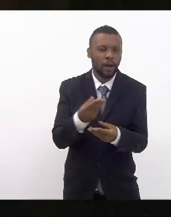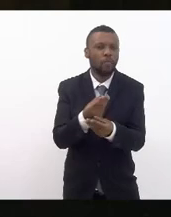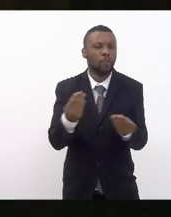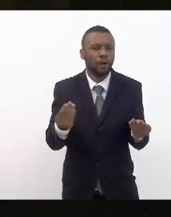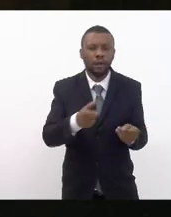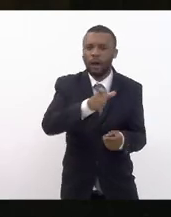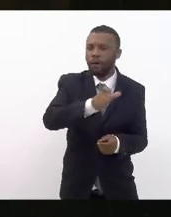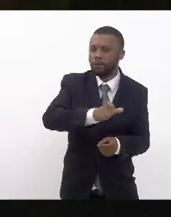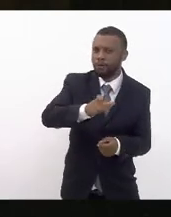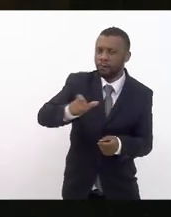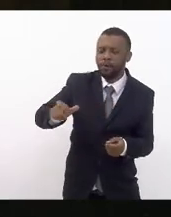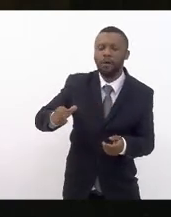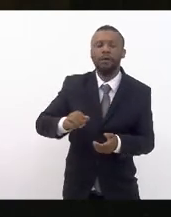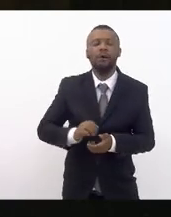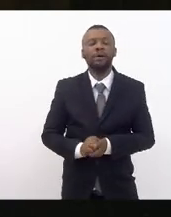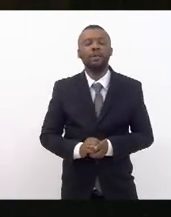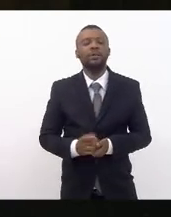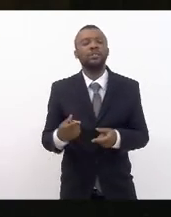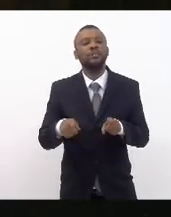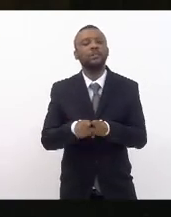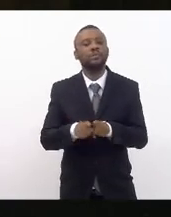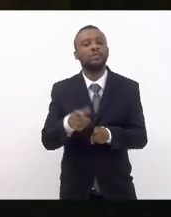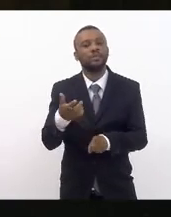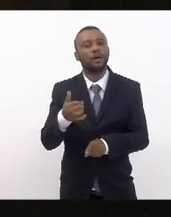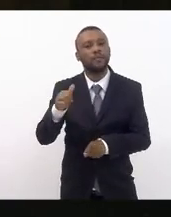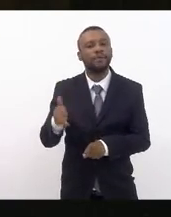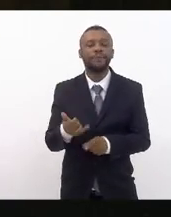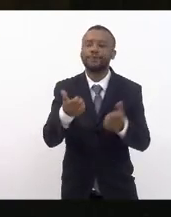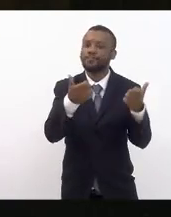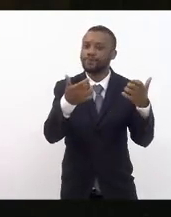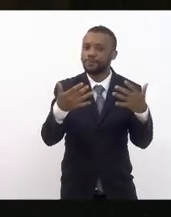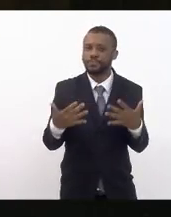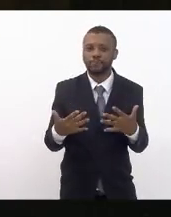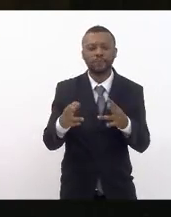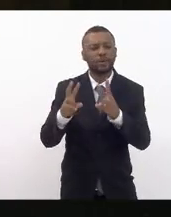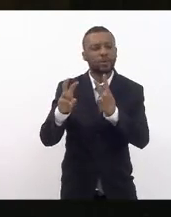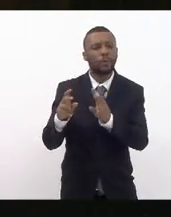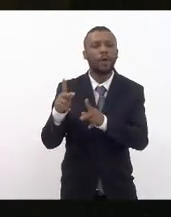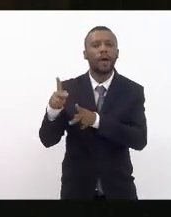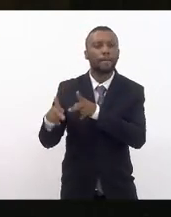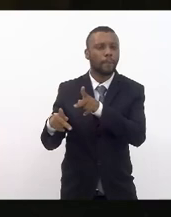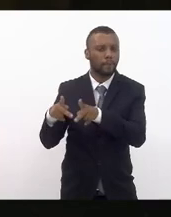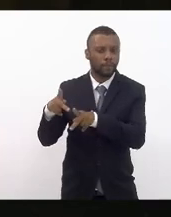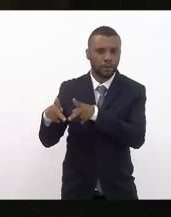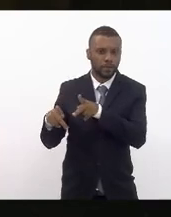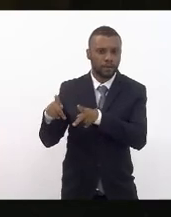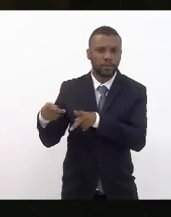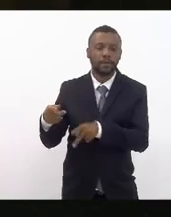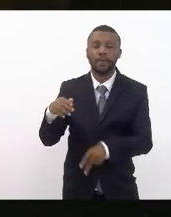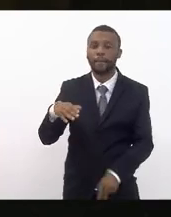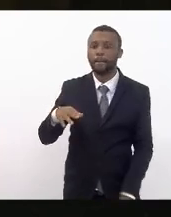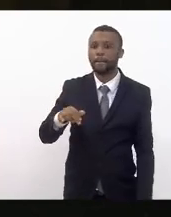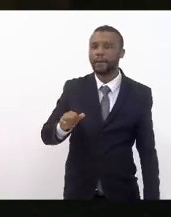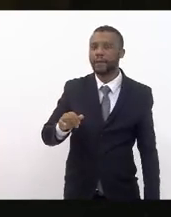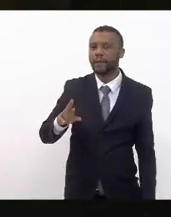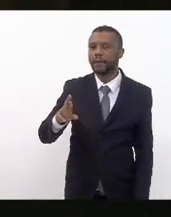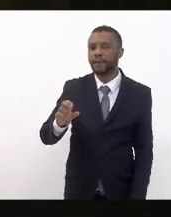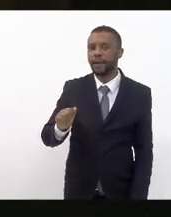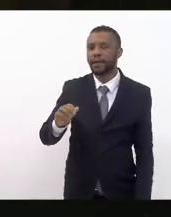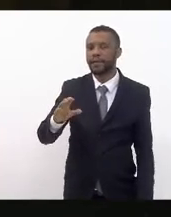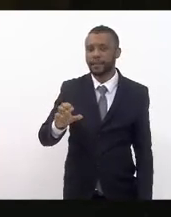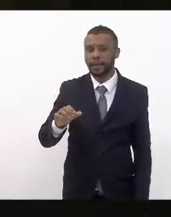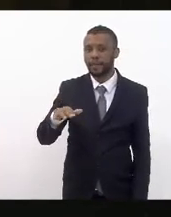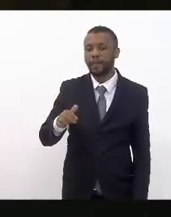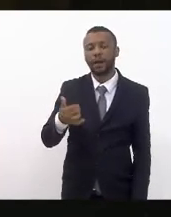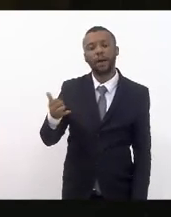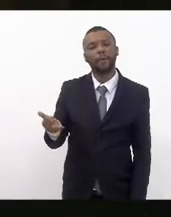pessoas. Falar também aqui, né, lá da população de Miracema, aproveitar, mandar